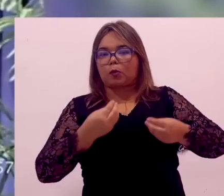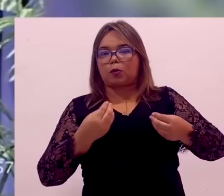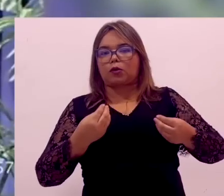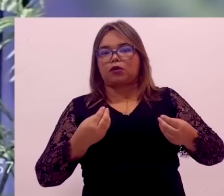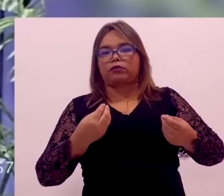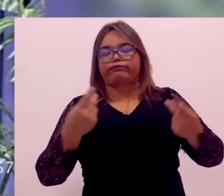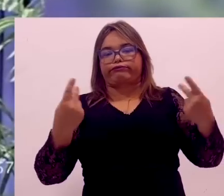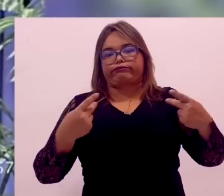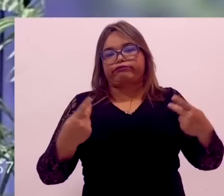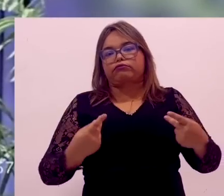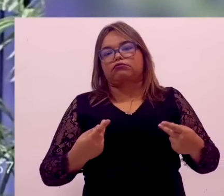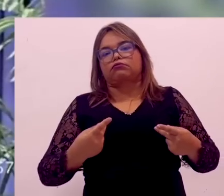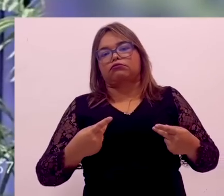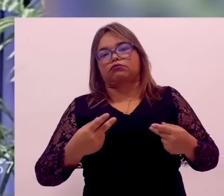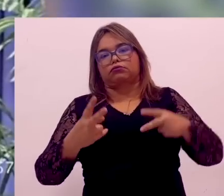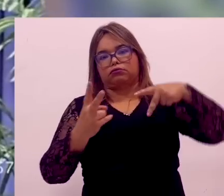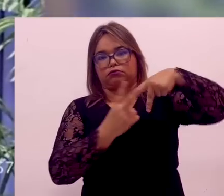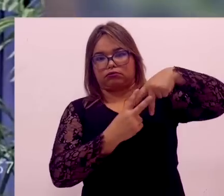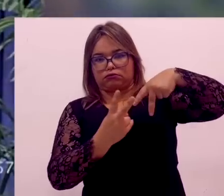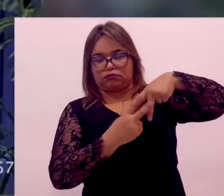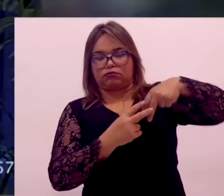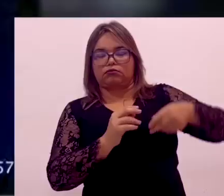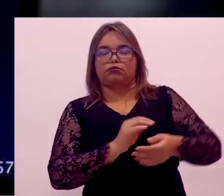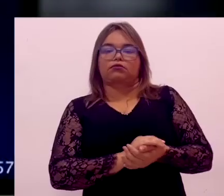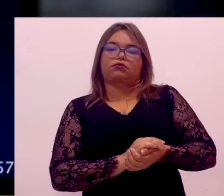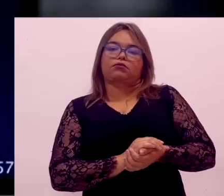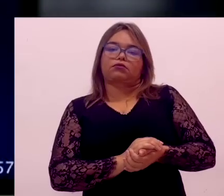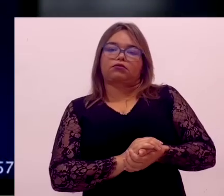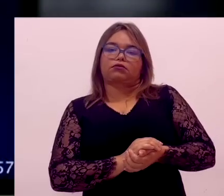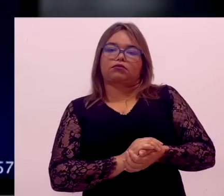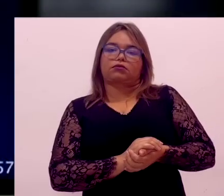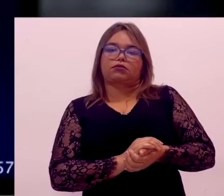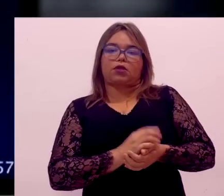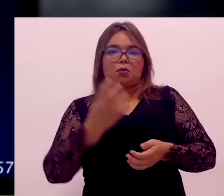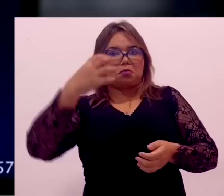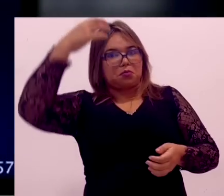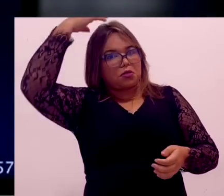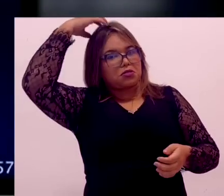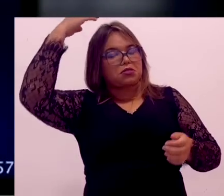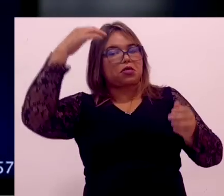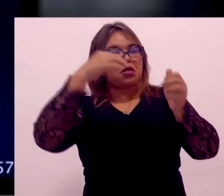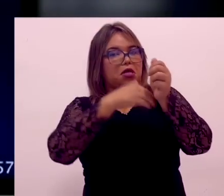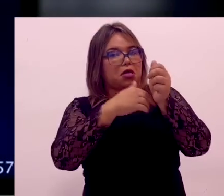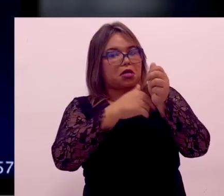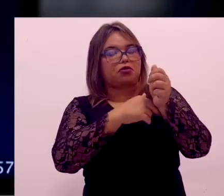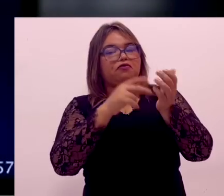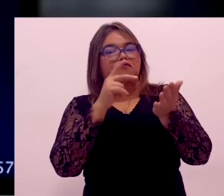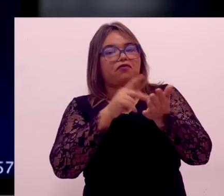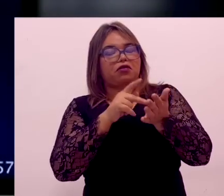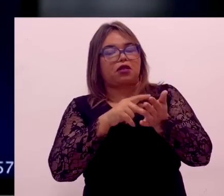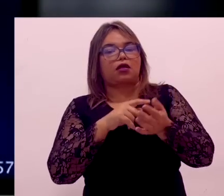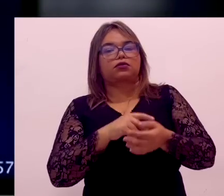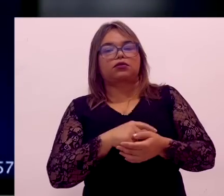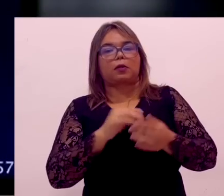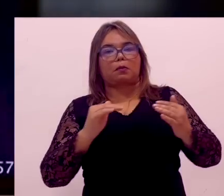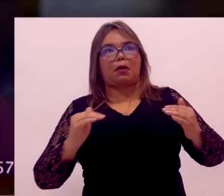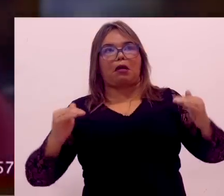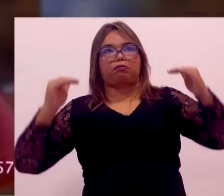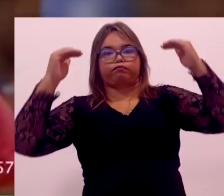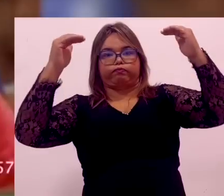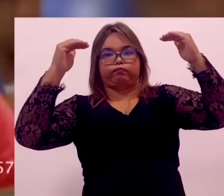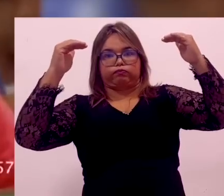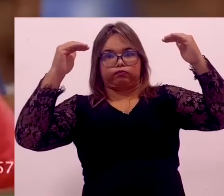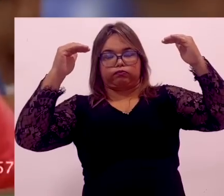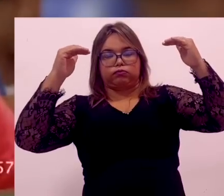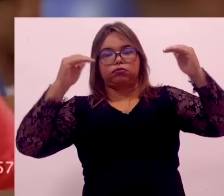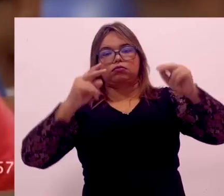O 32º grau da maçonaria, o sublime príncipe do segredo real, esse é o mais alto nível da